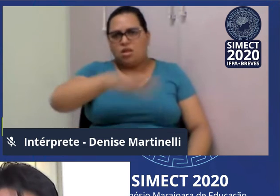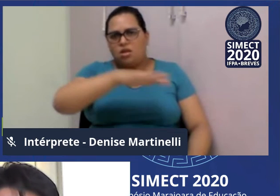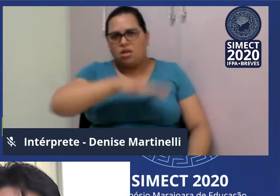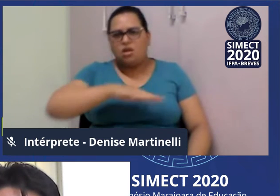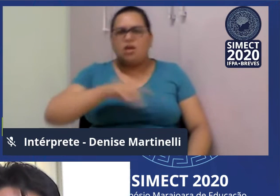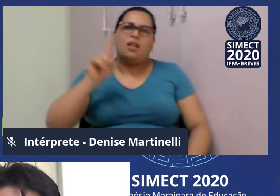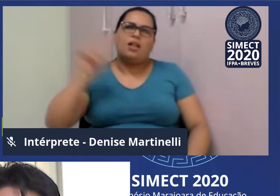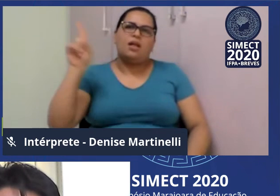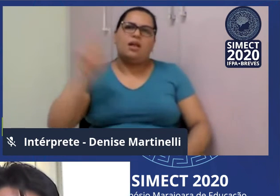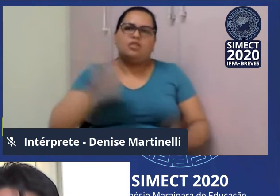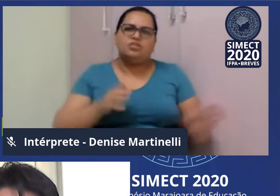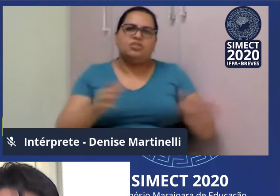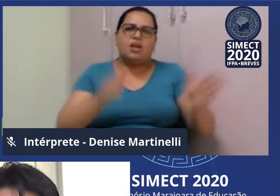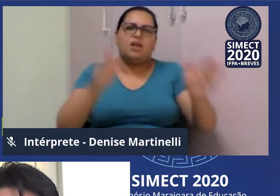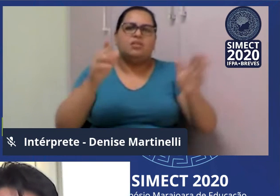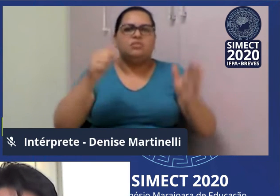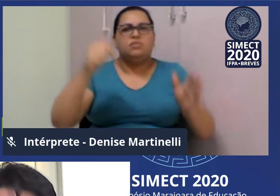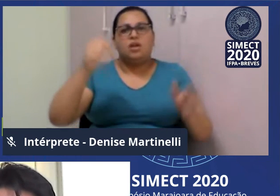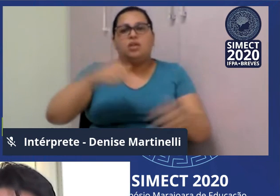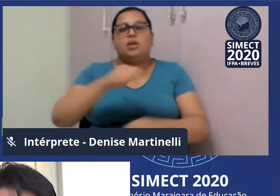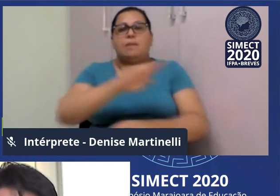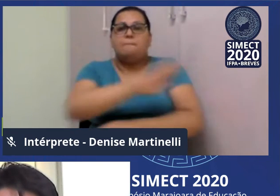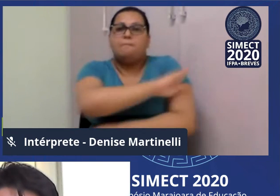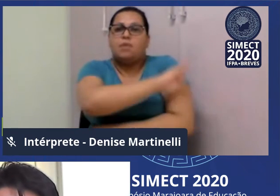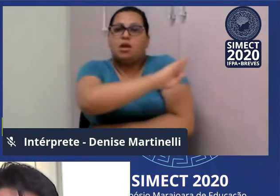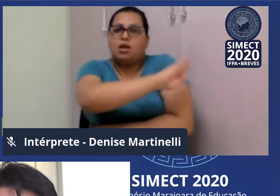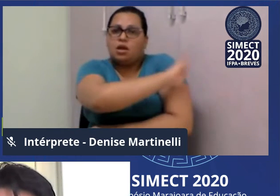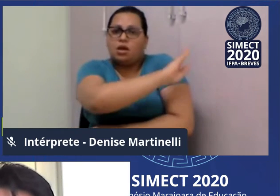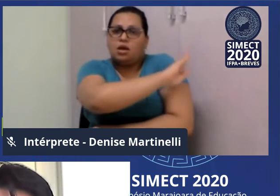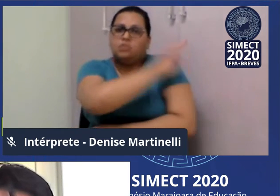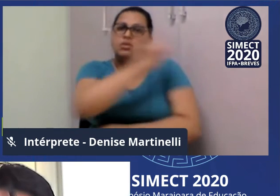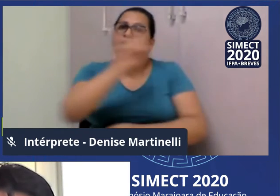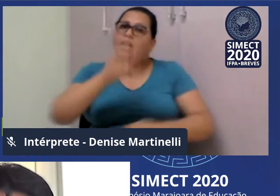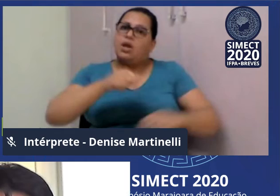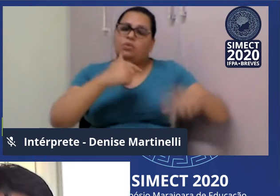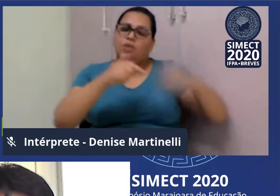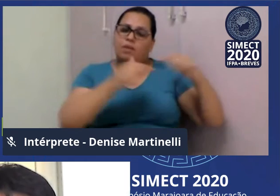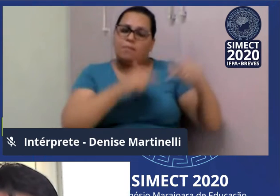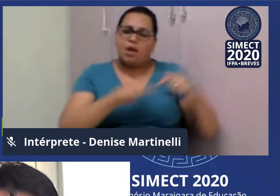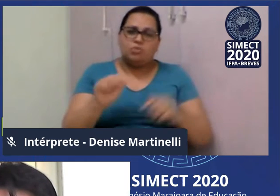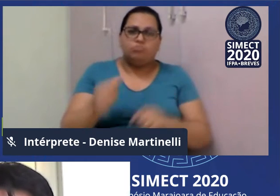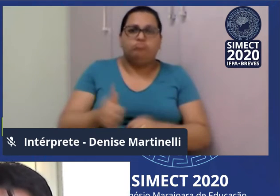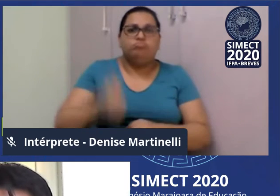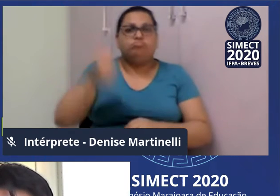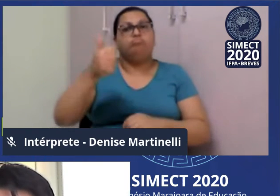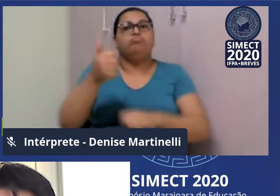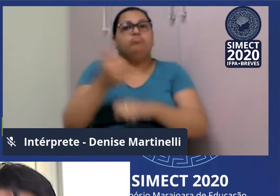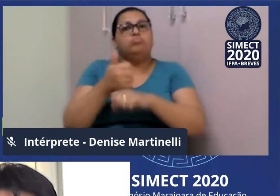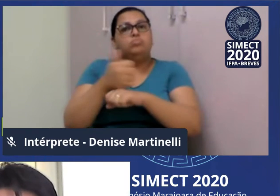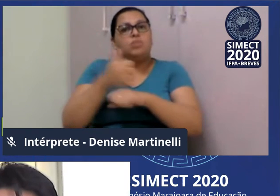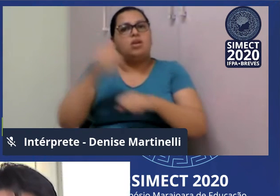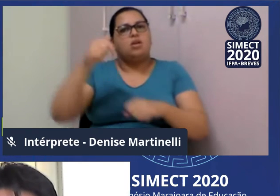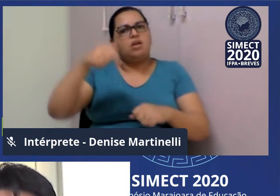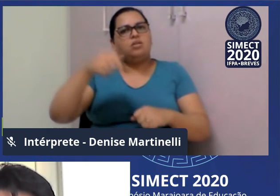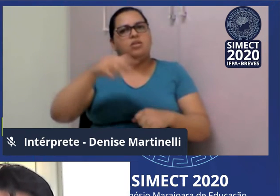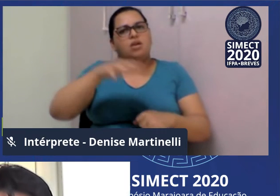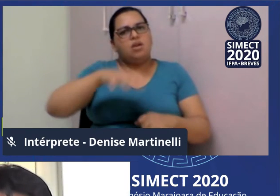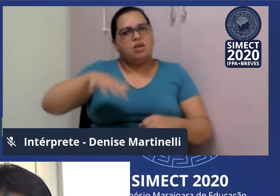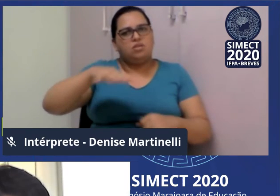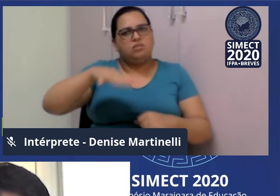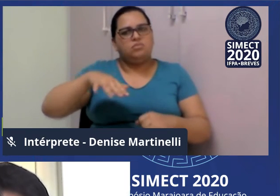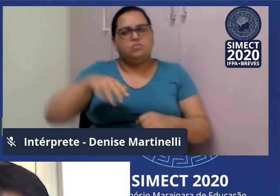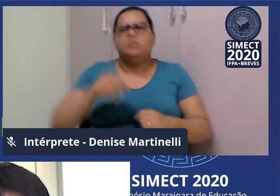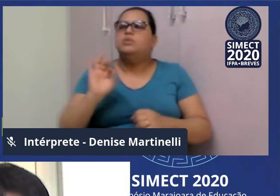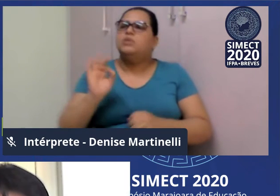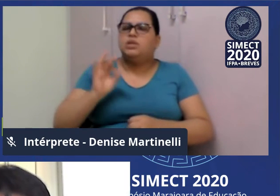E é um dos trabalhos pioneiros na área, não é isso? Sim, sim, sim. Principalmente para a região norte.